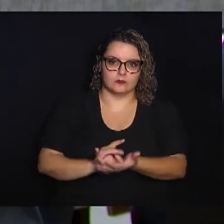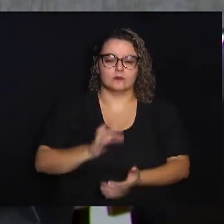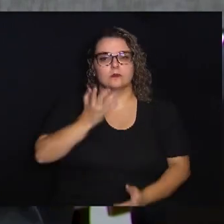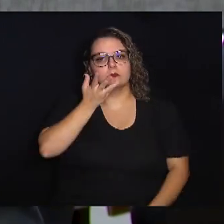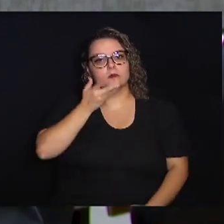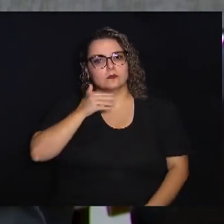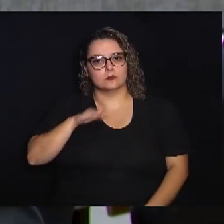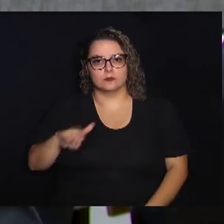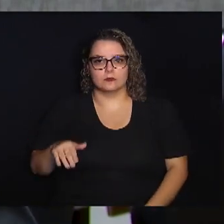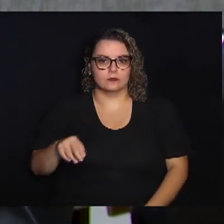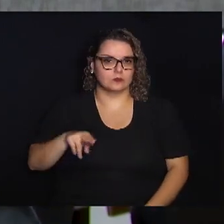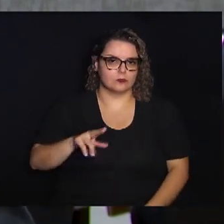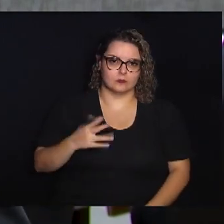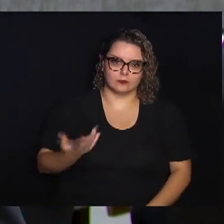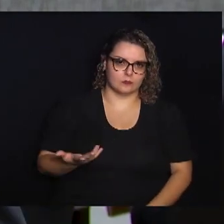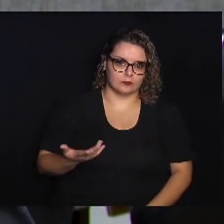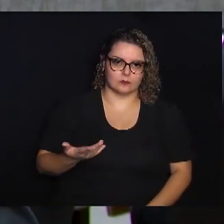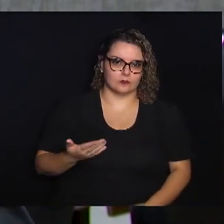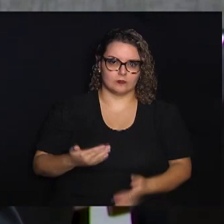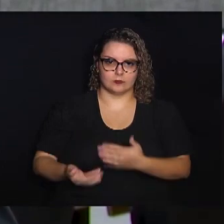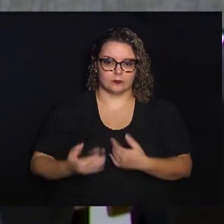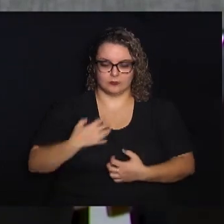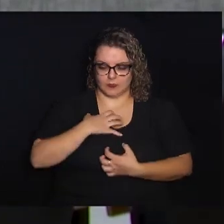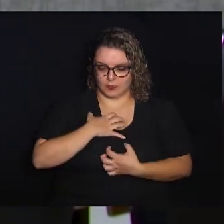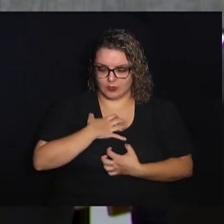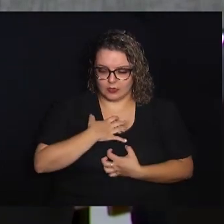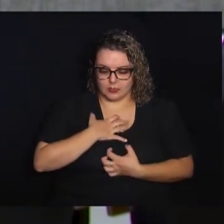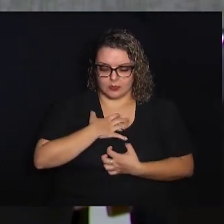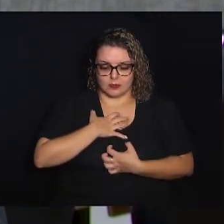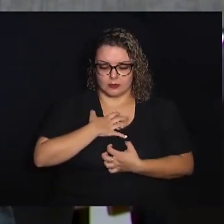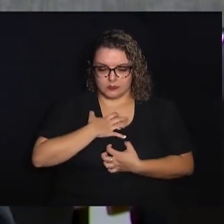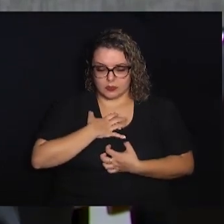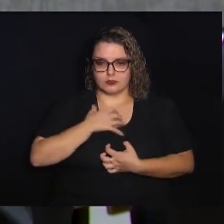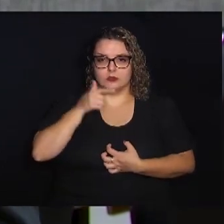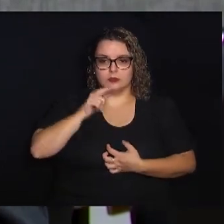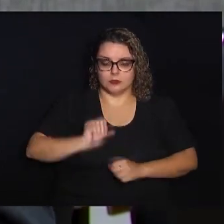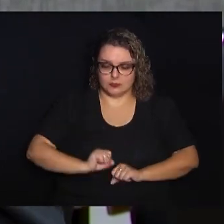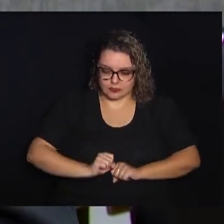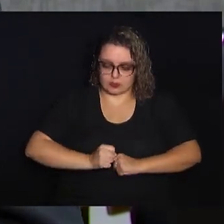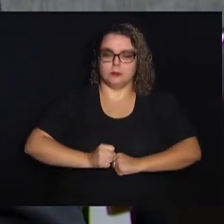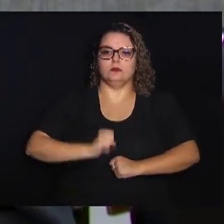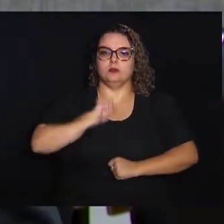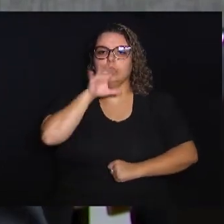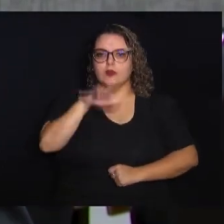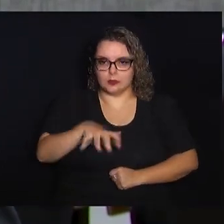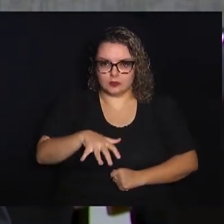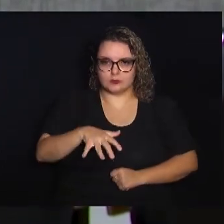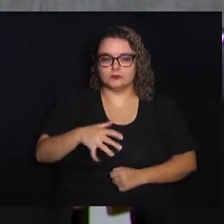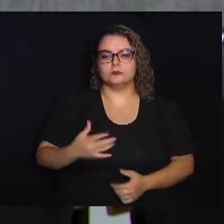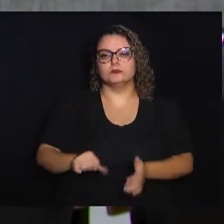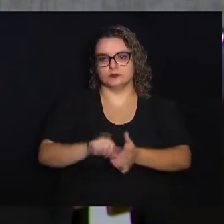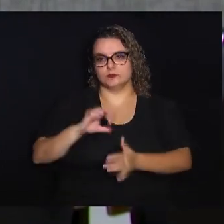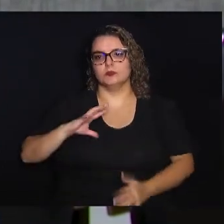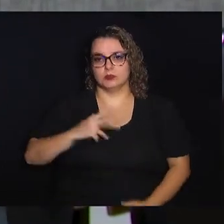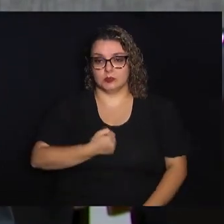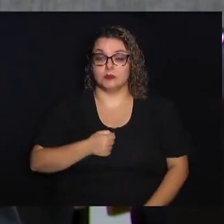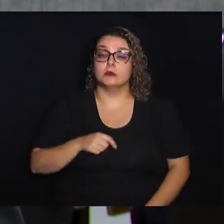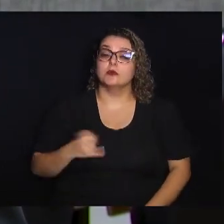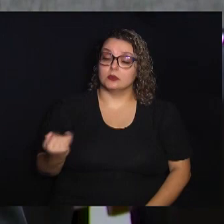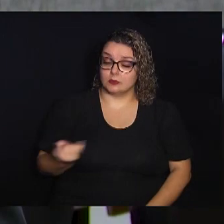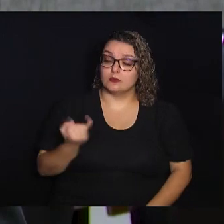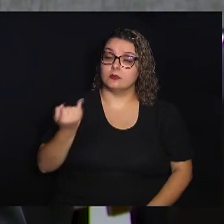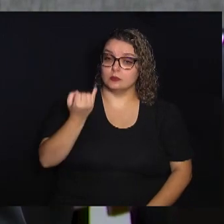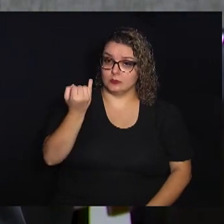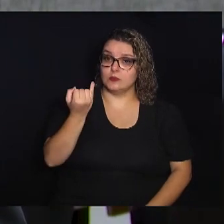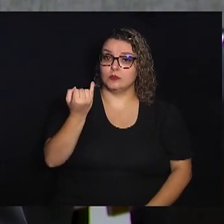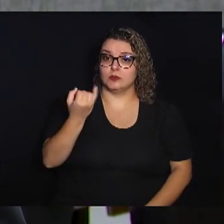qualquer tiver um tipo de engasgo ou qualquer outra ocorrência, consiga realizar esses primeiros socorros, que muitas vezes é fundamental